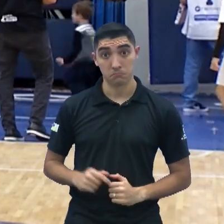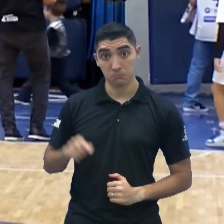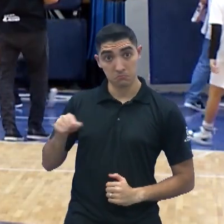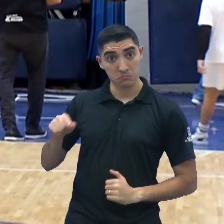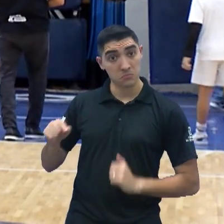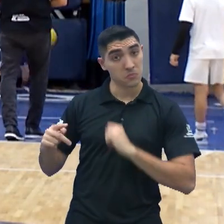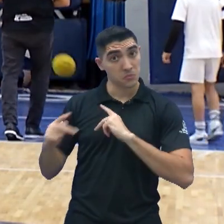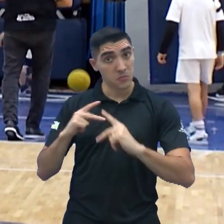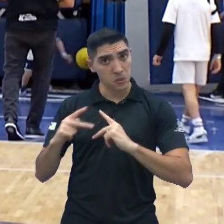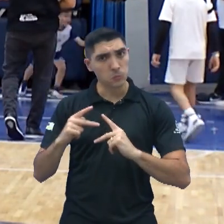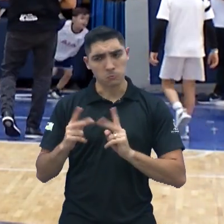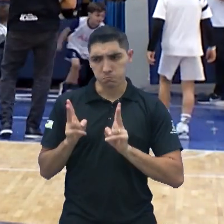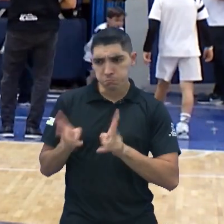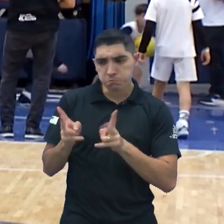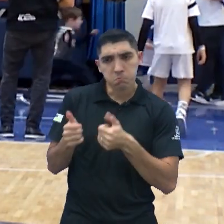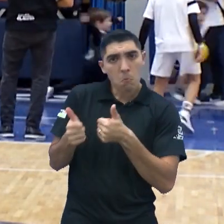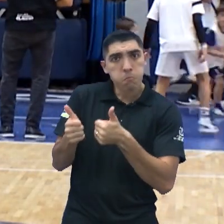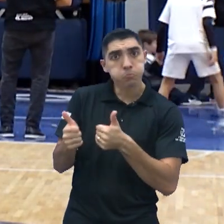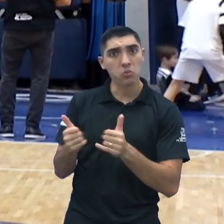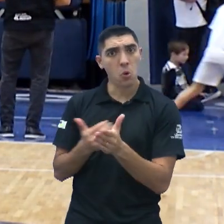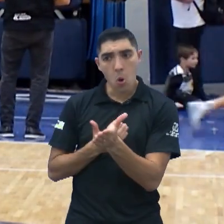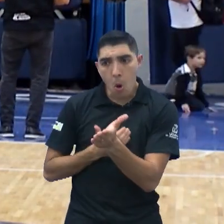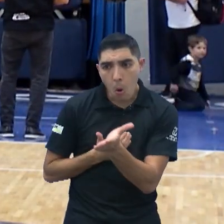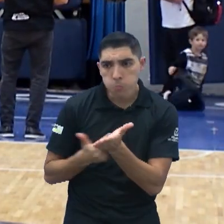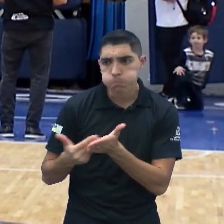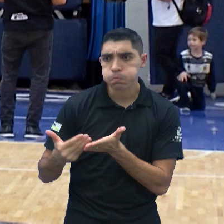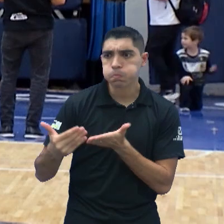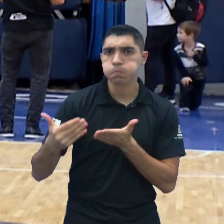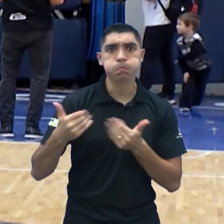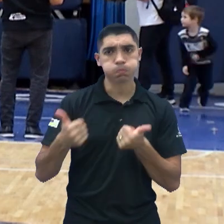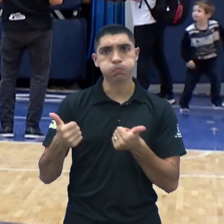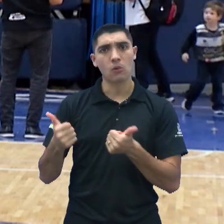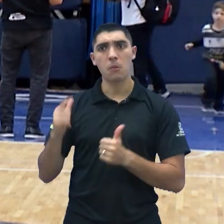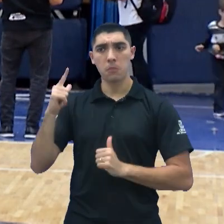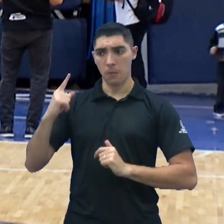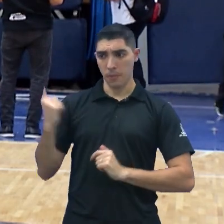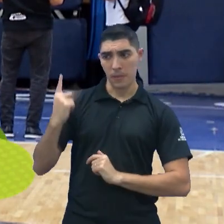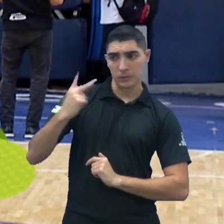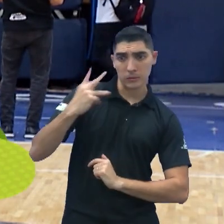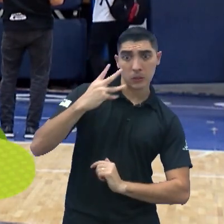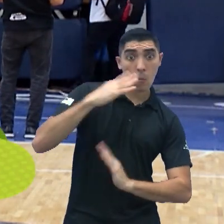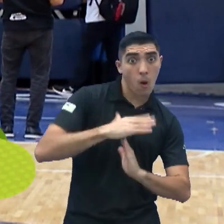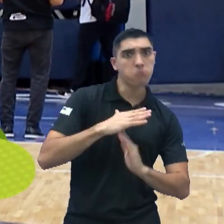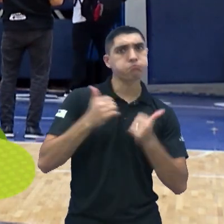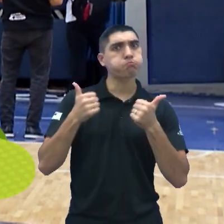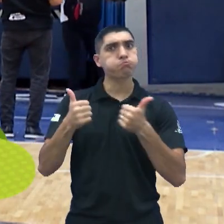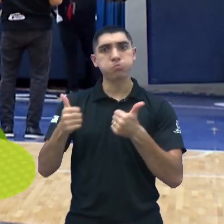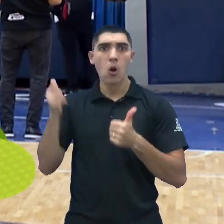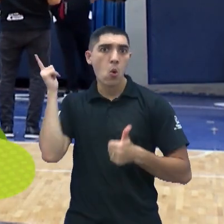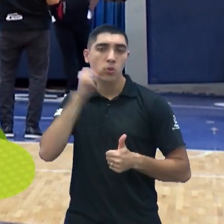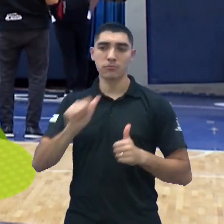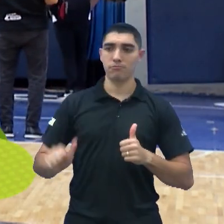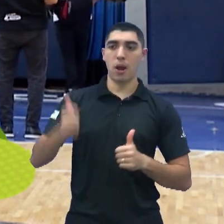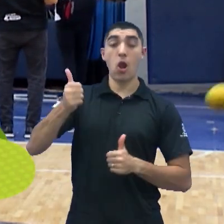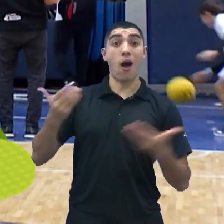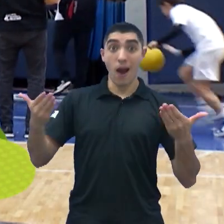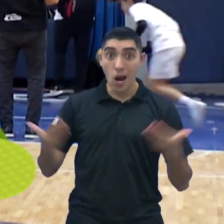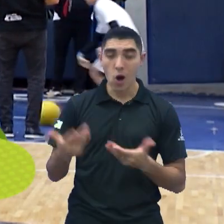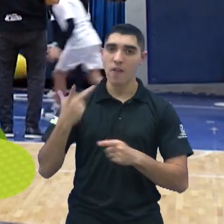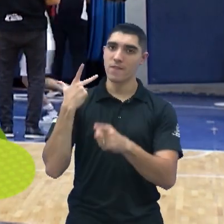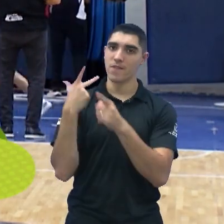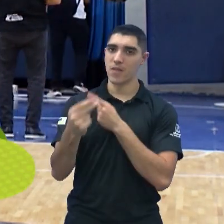atuação consistente do começo ao fim, o São José Basquetebol se reabilitou na competição e começa a fase